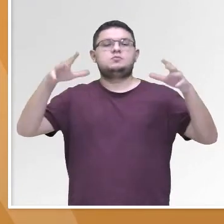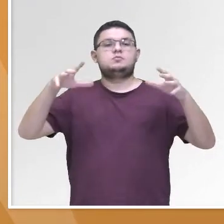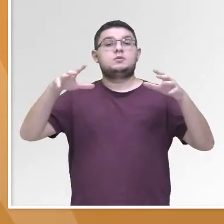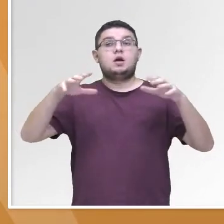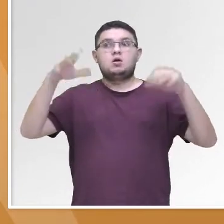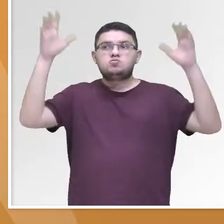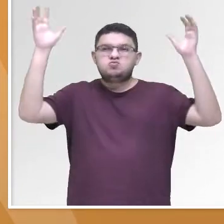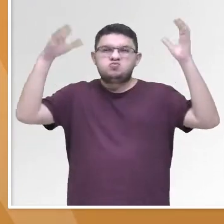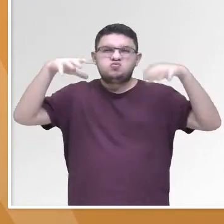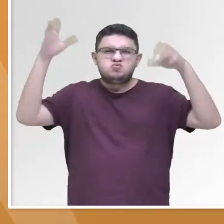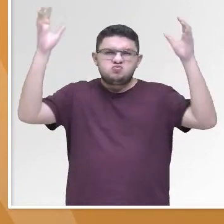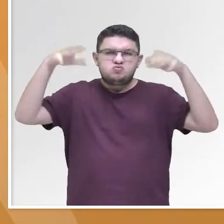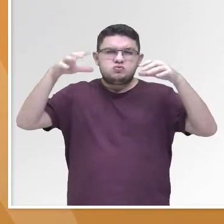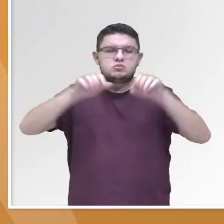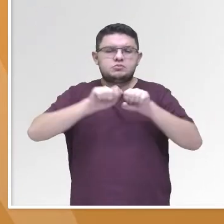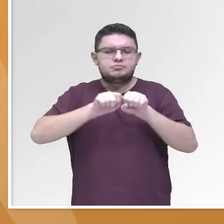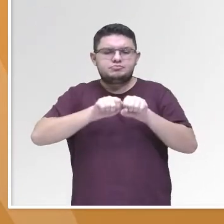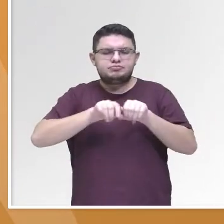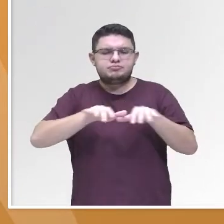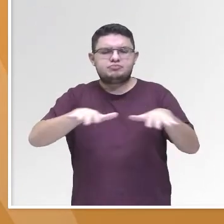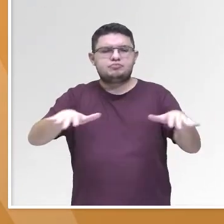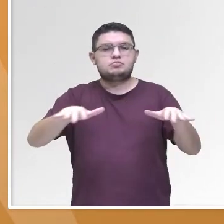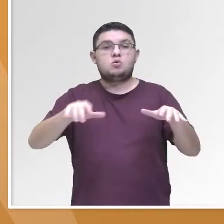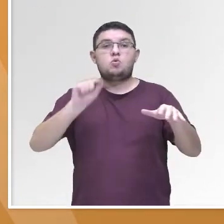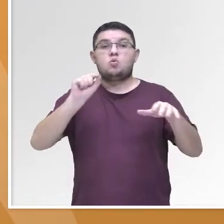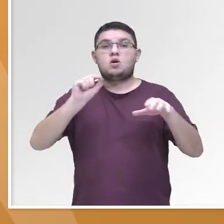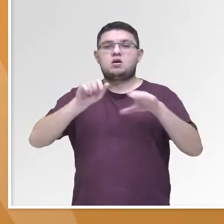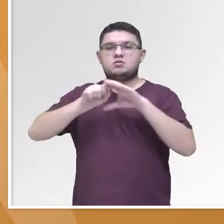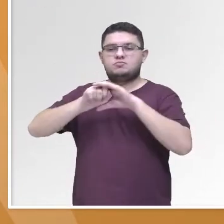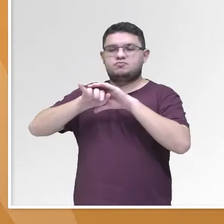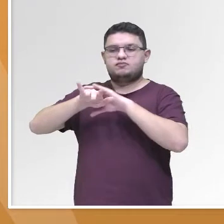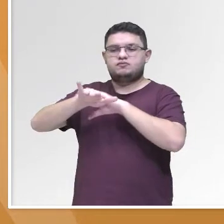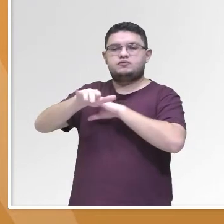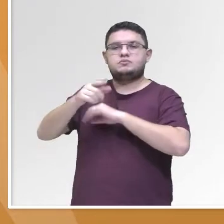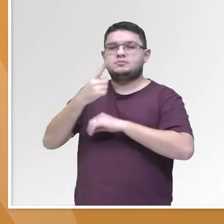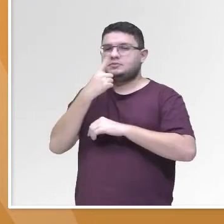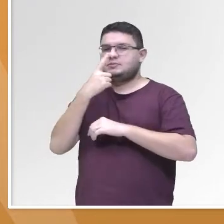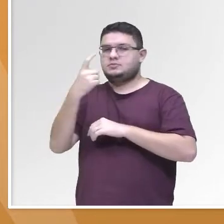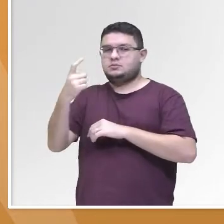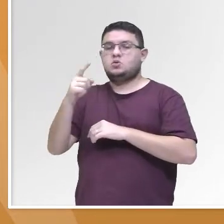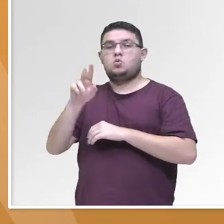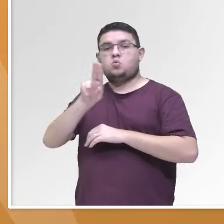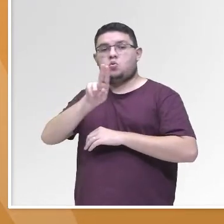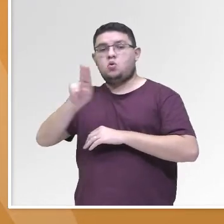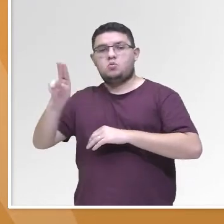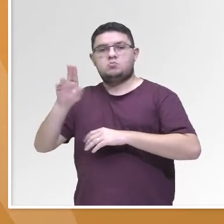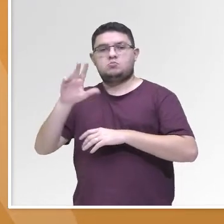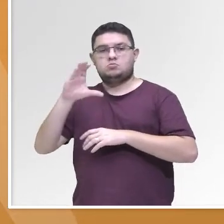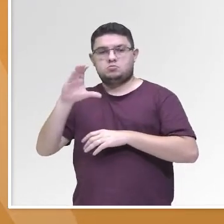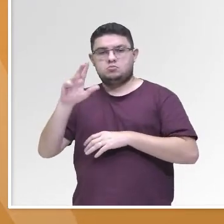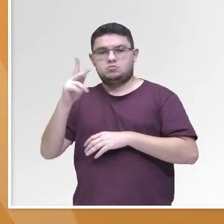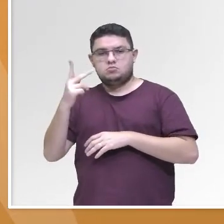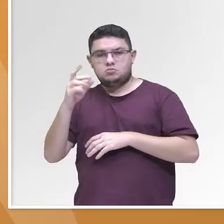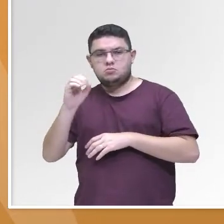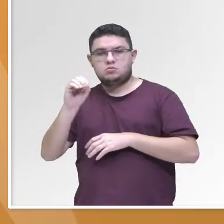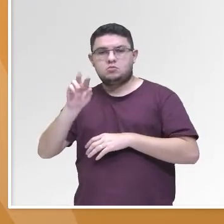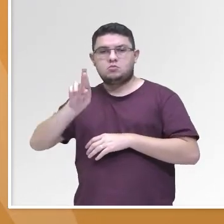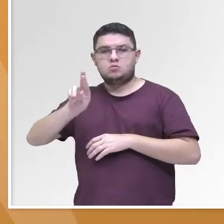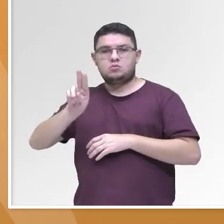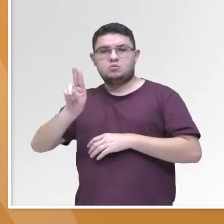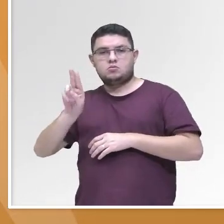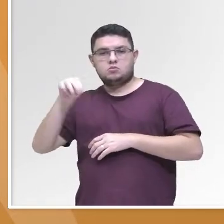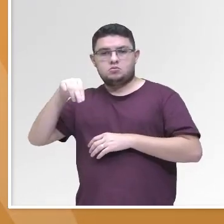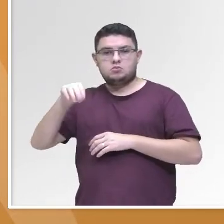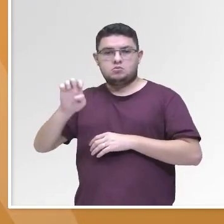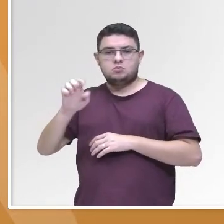vamos iniciar vendo o que é o chorume. Aí nós temos a produção do chorume por esse acúmulo de